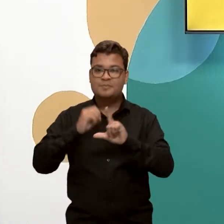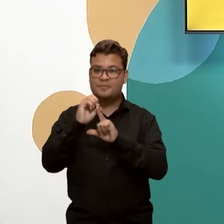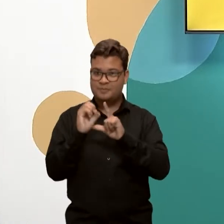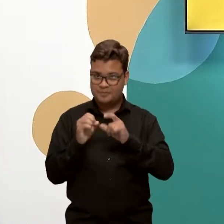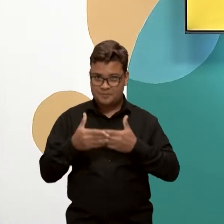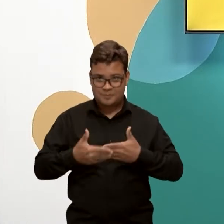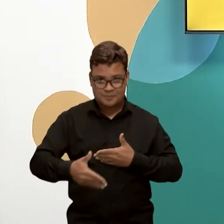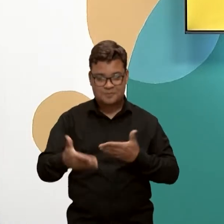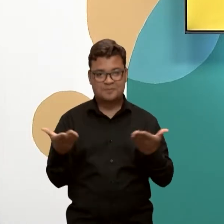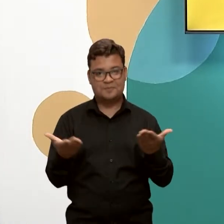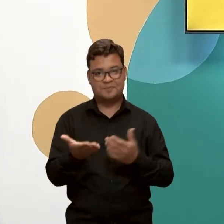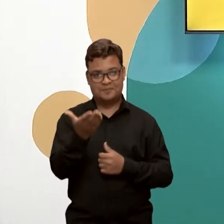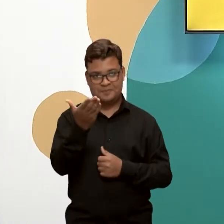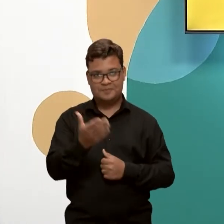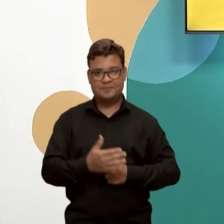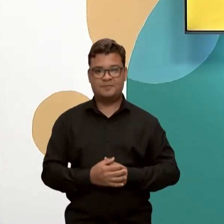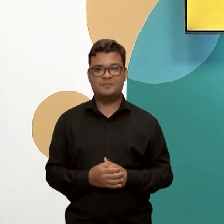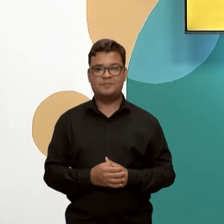só começando.